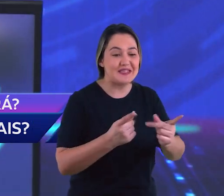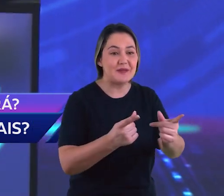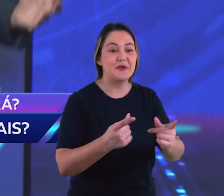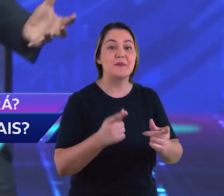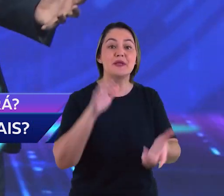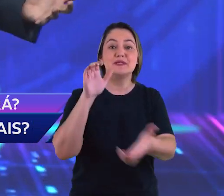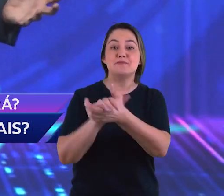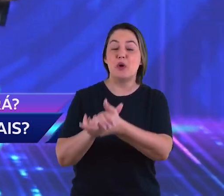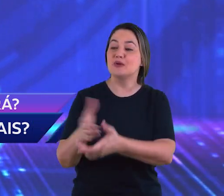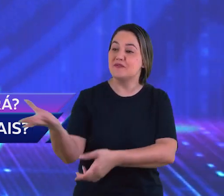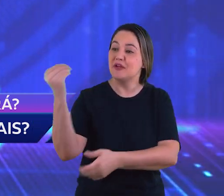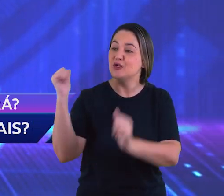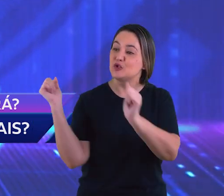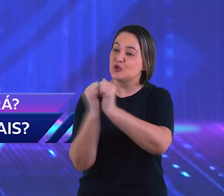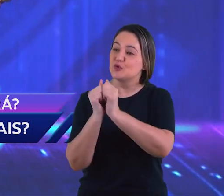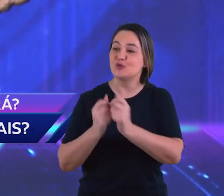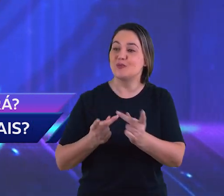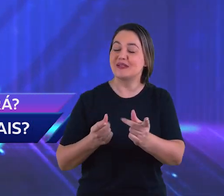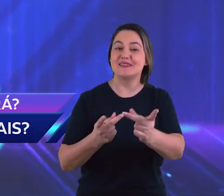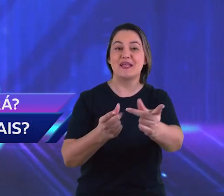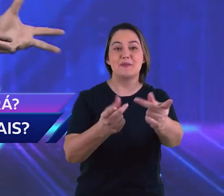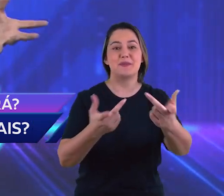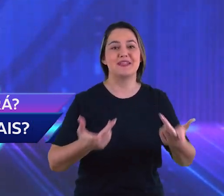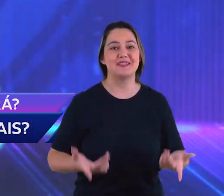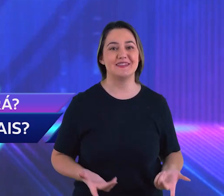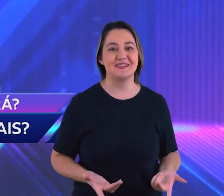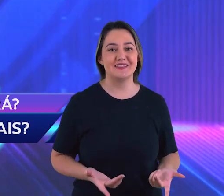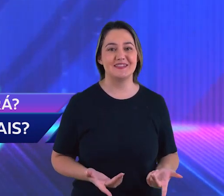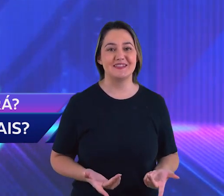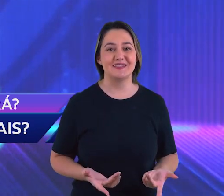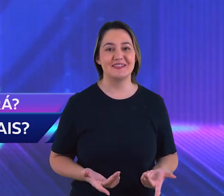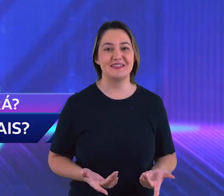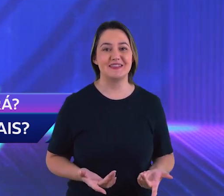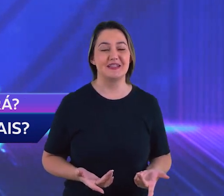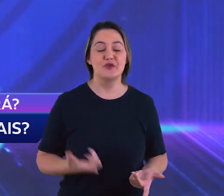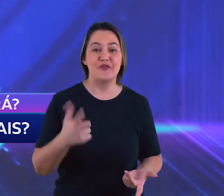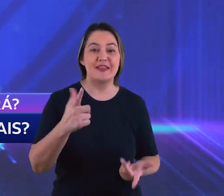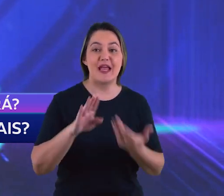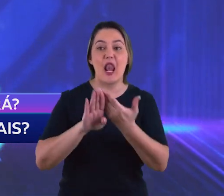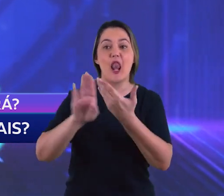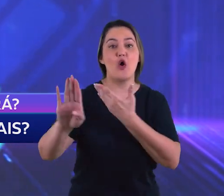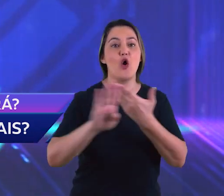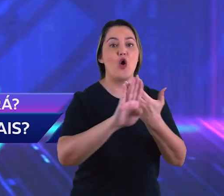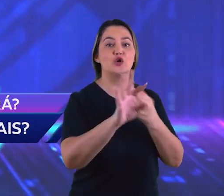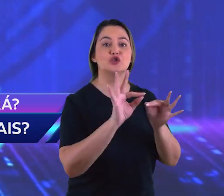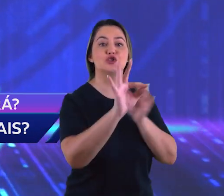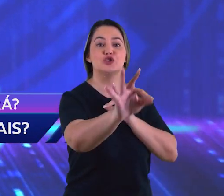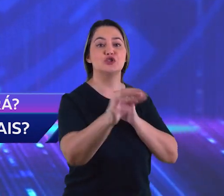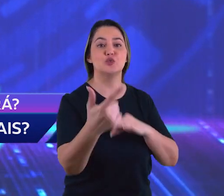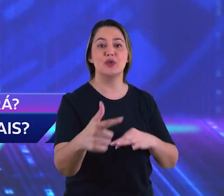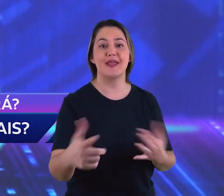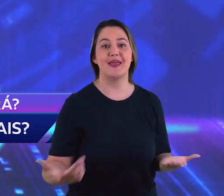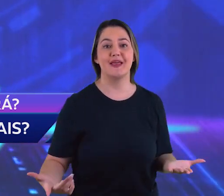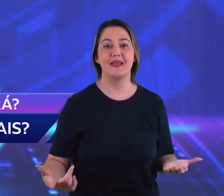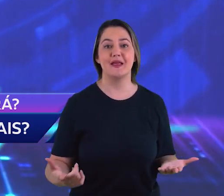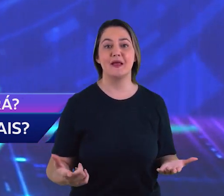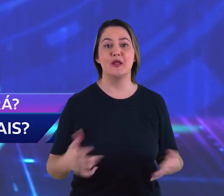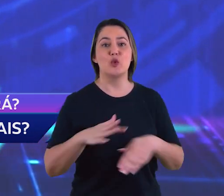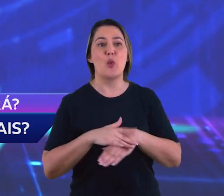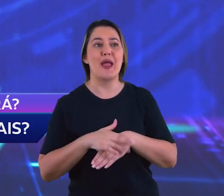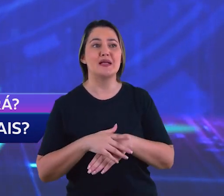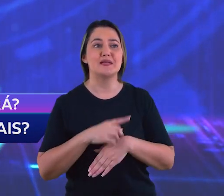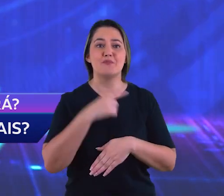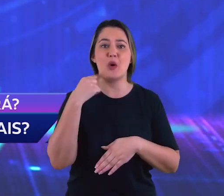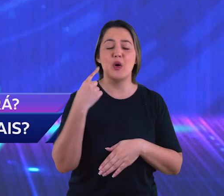Eu vou trazer minha esposa e falar assim: estaremos juntos e juntos para sempre. Sem mais separação, sem mais medo do que